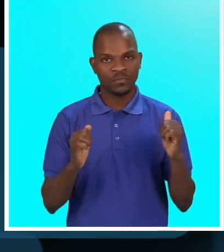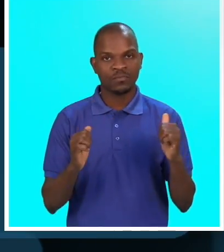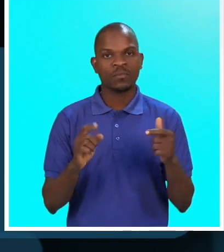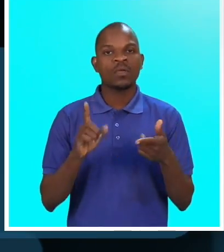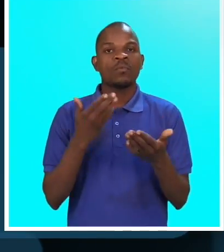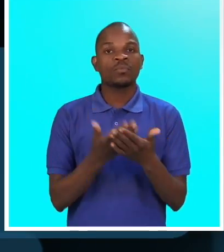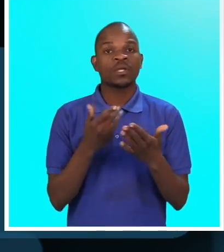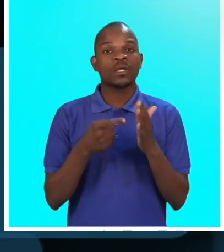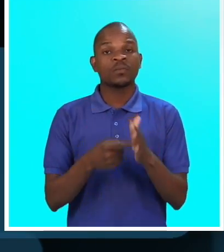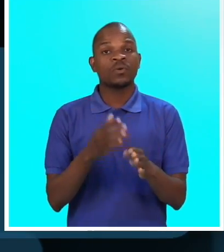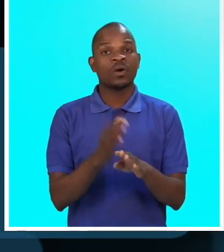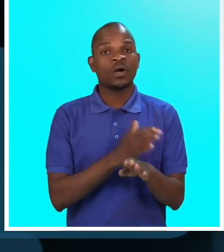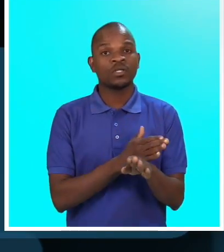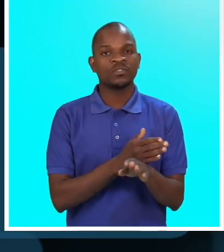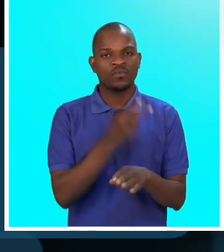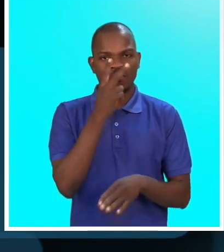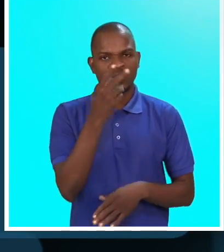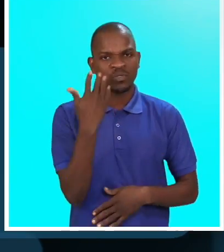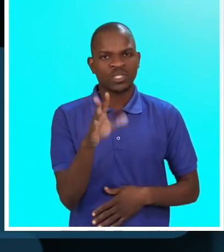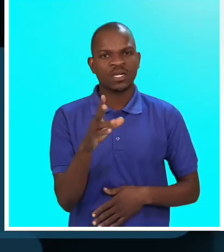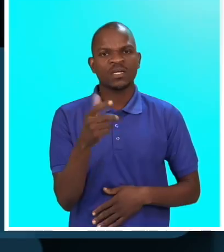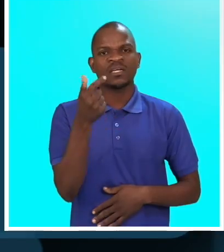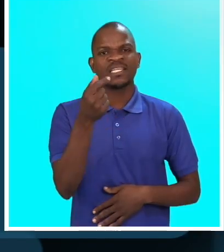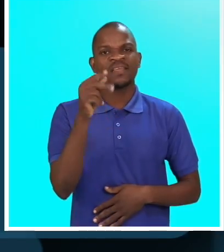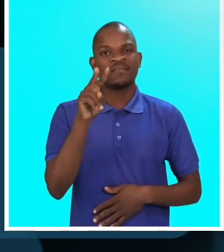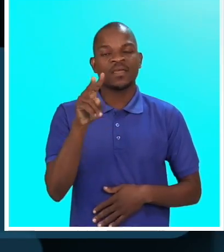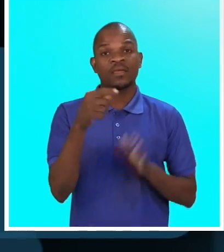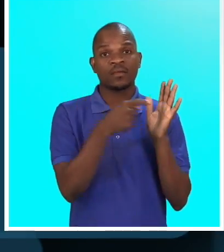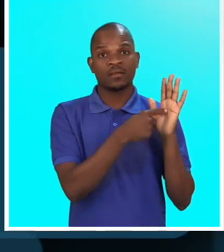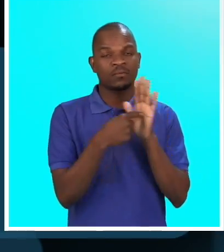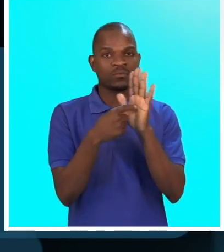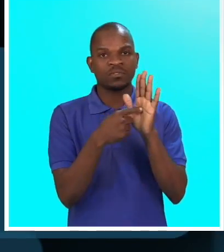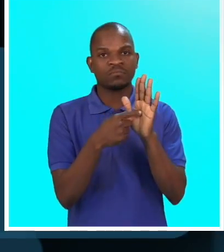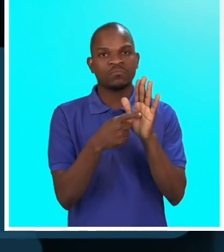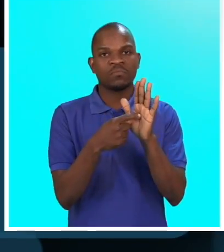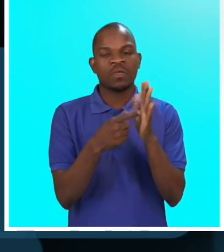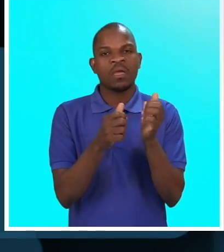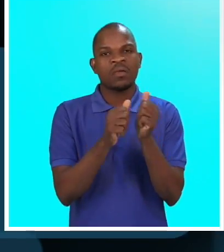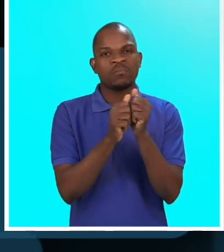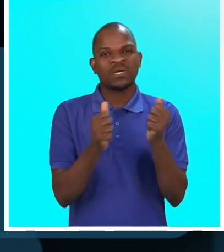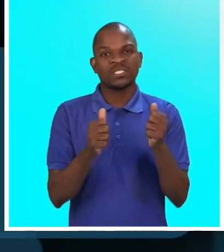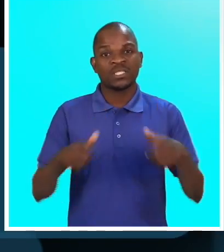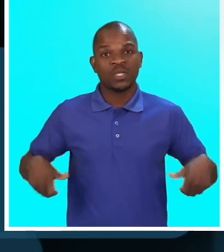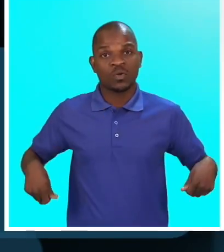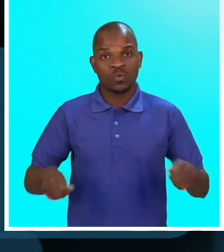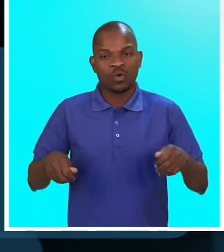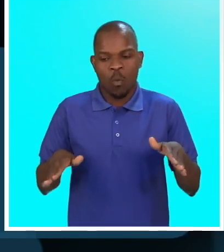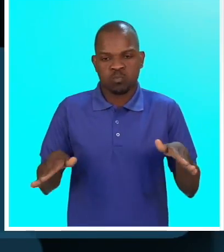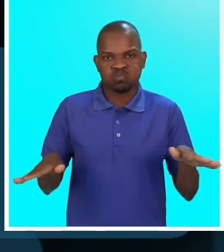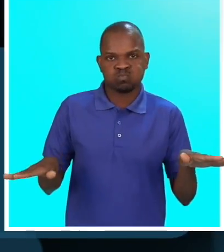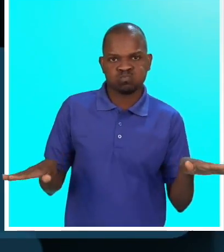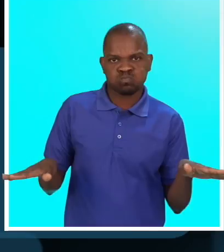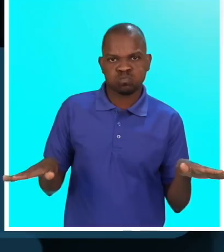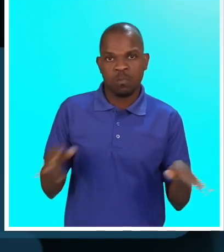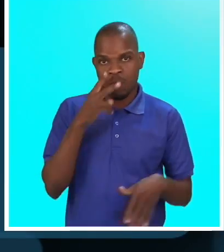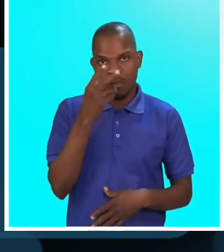atualizadas. As cadeiras que vocês costumam ver na televisão